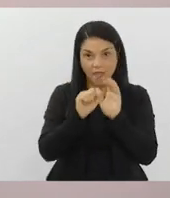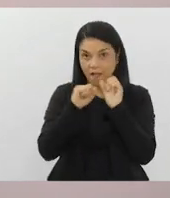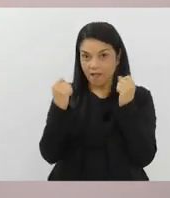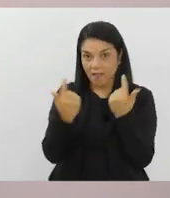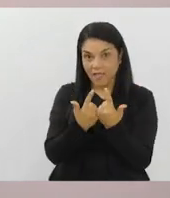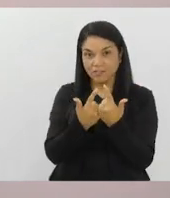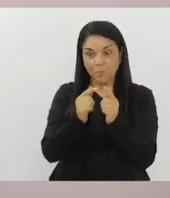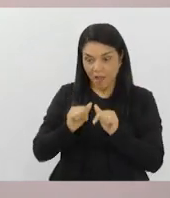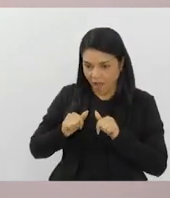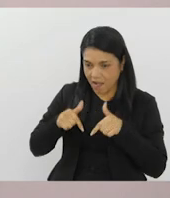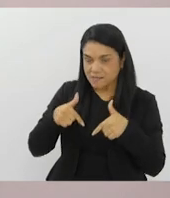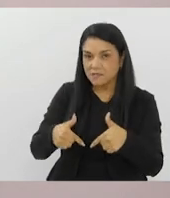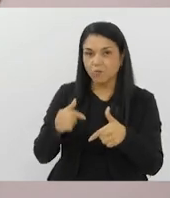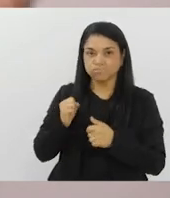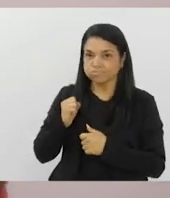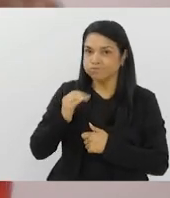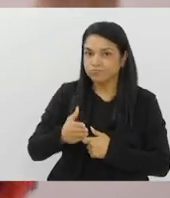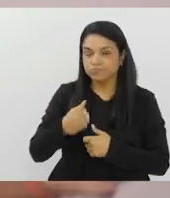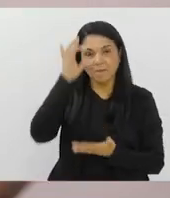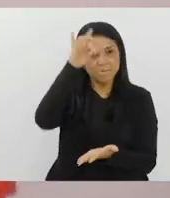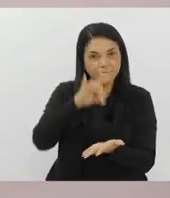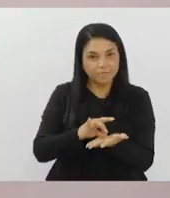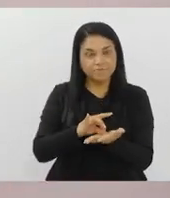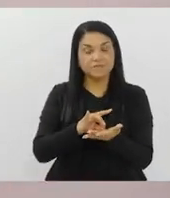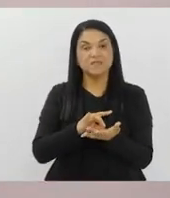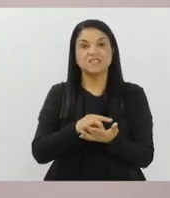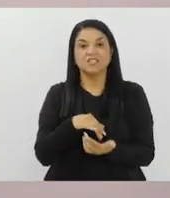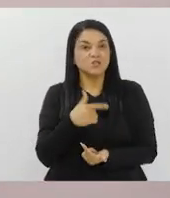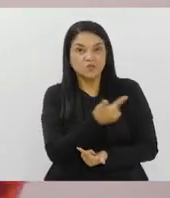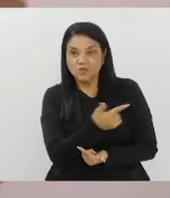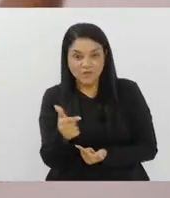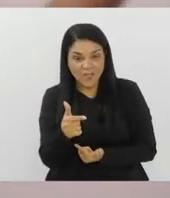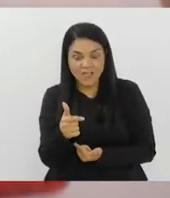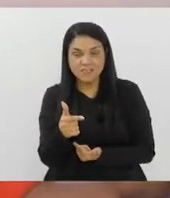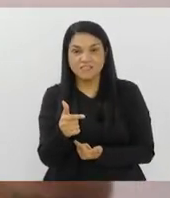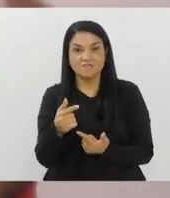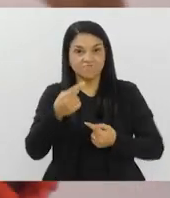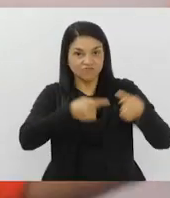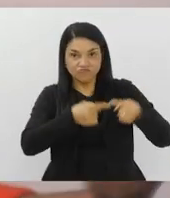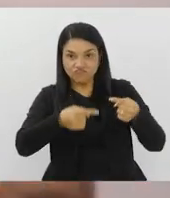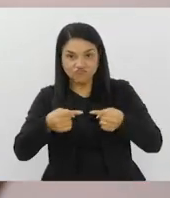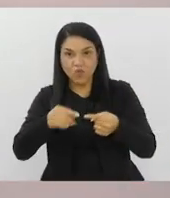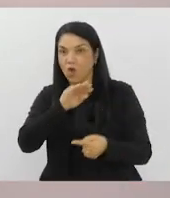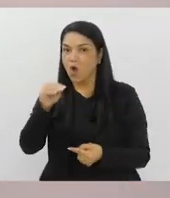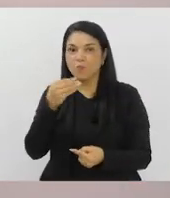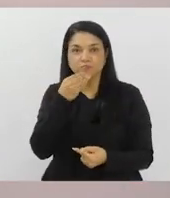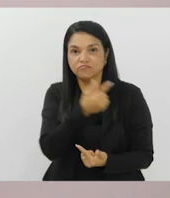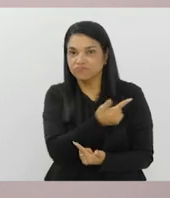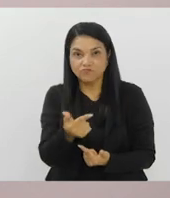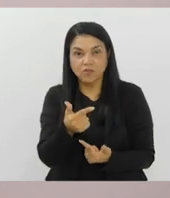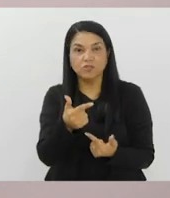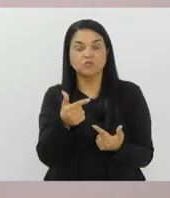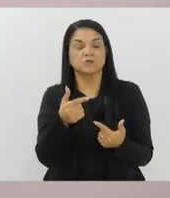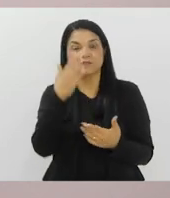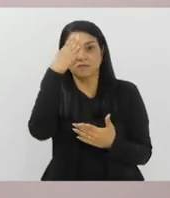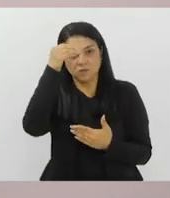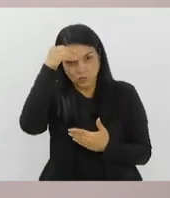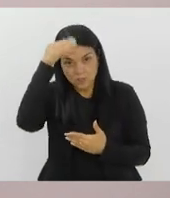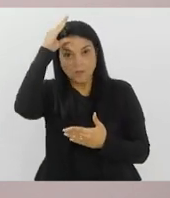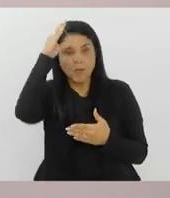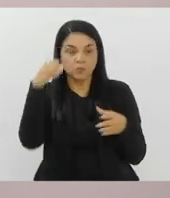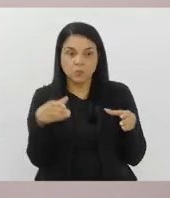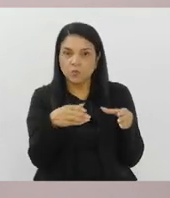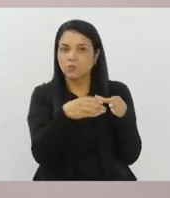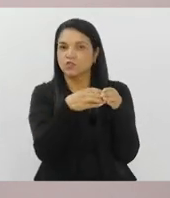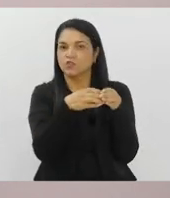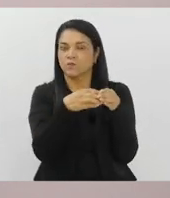efetiva. Se ela não estivesse aqui, a gente não teria a oportunidade de escutar tantos saberes coletivos, tantas oportunidades de atuação. Então, esse